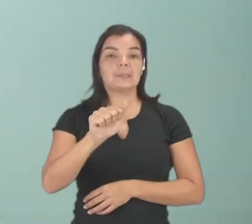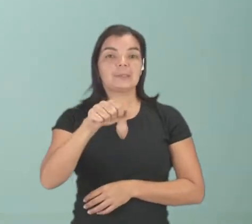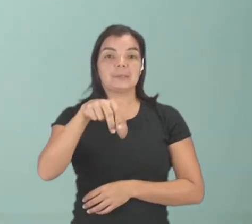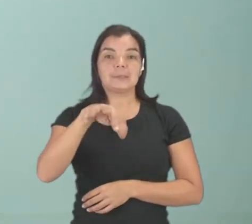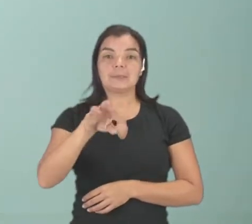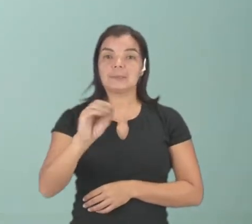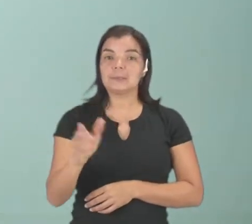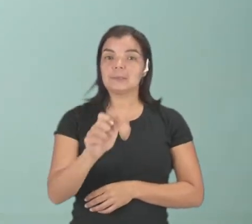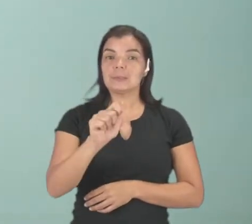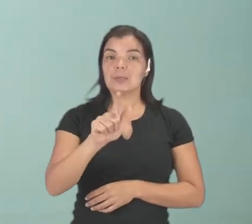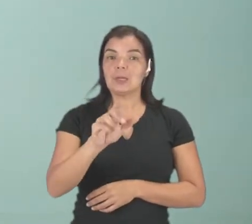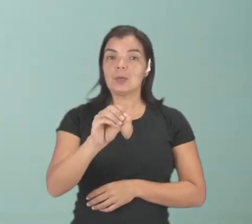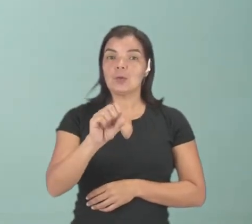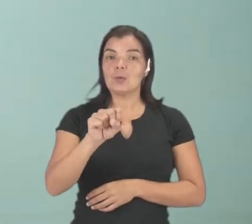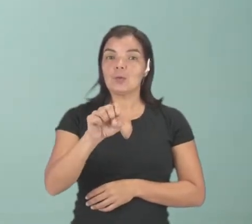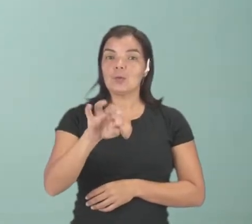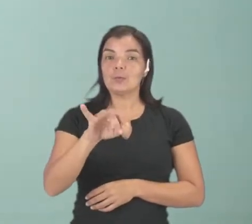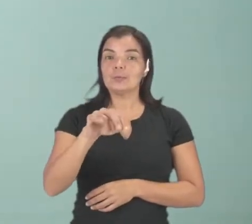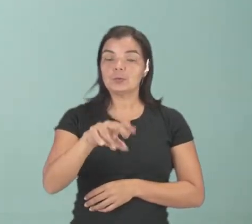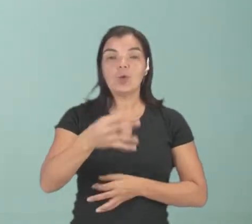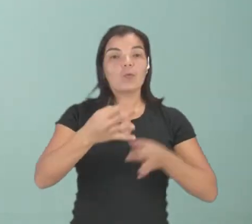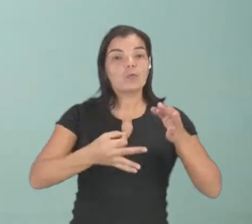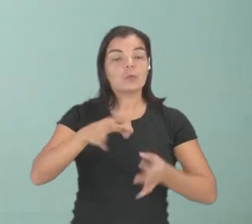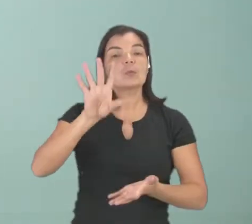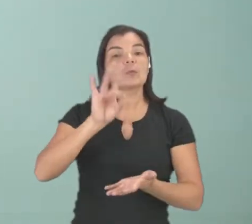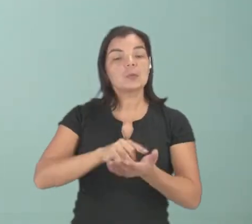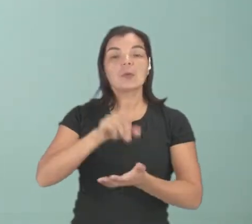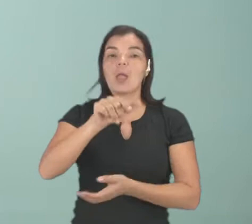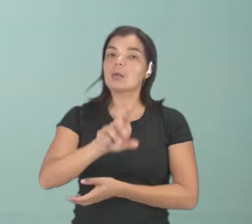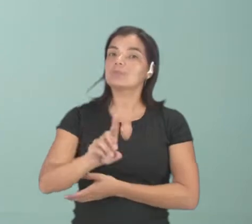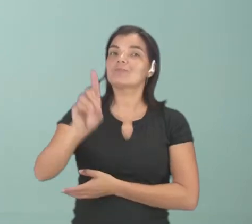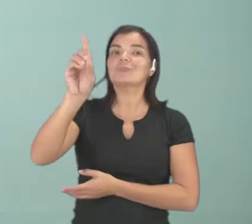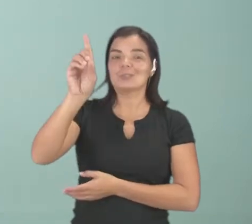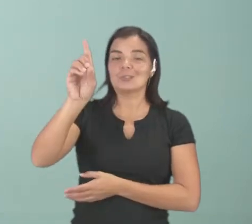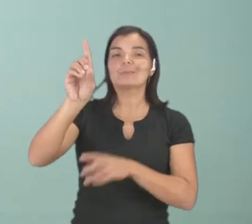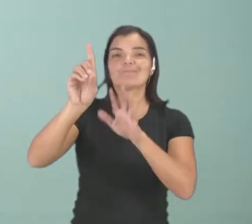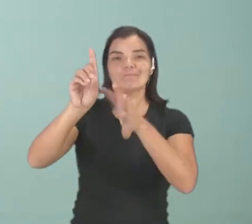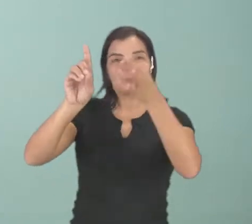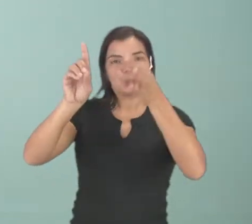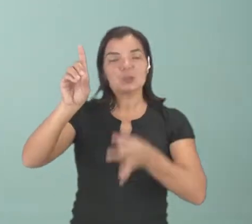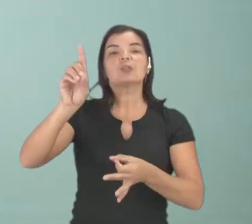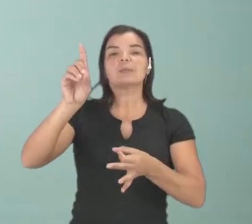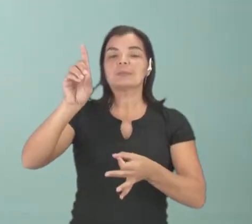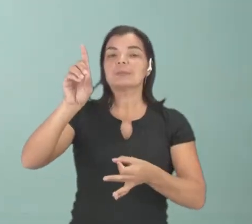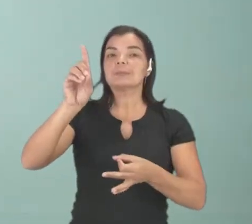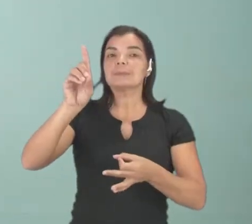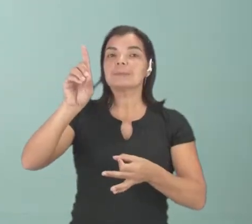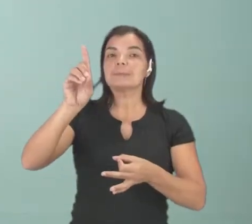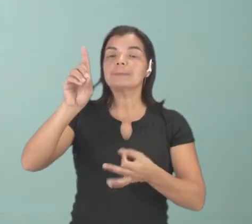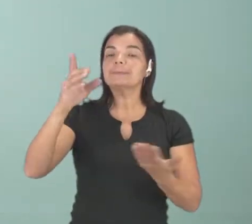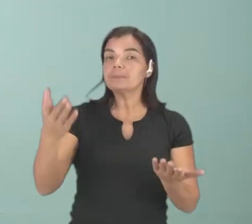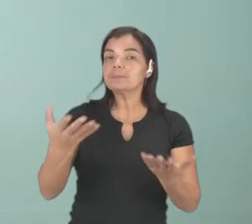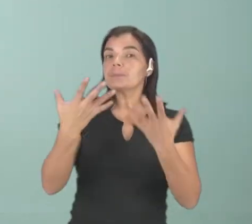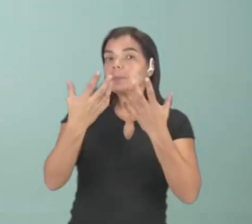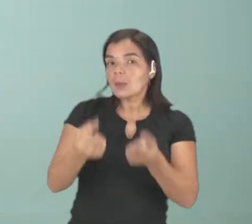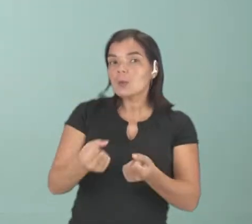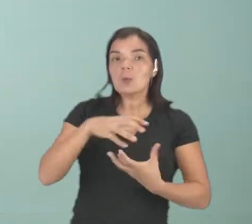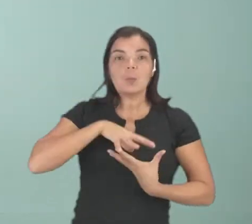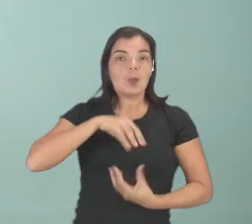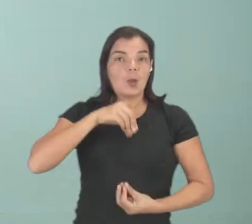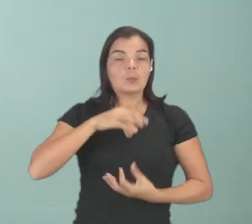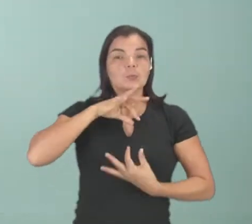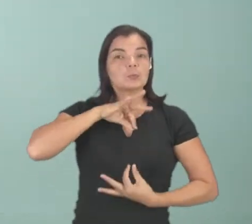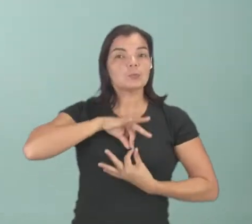uma origem de justiça, de que a verdadeira justiça é divina. É a verdadeira justiça que será recebida pela alma,